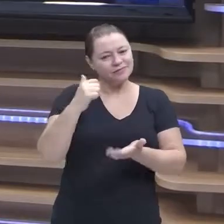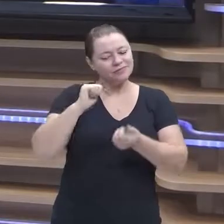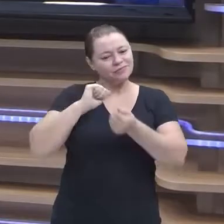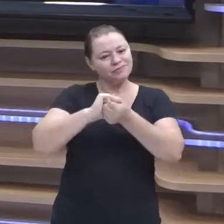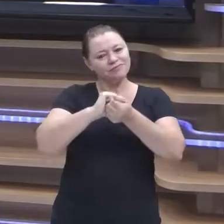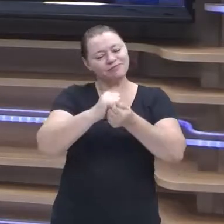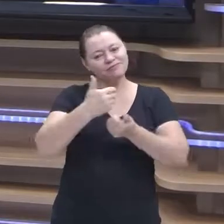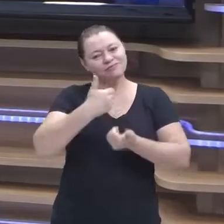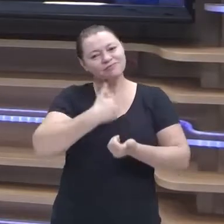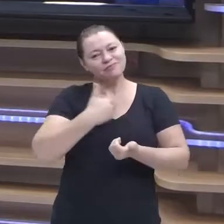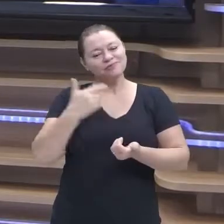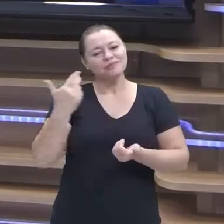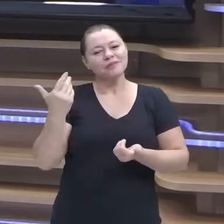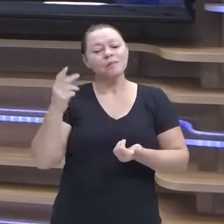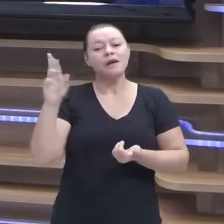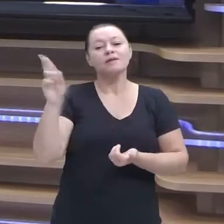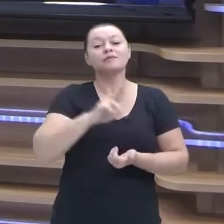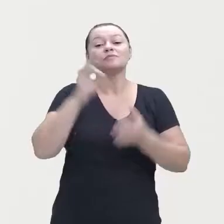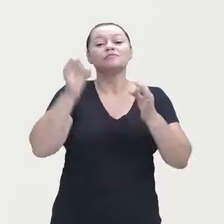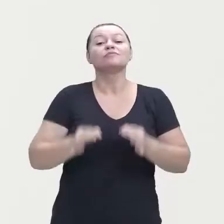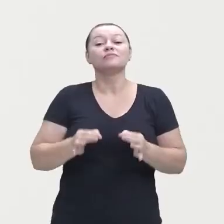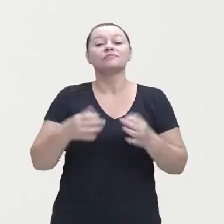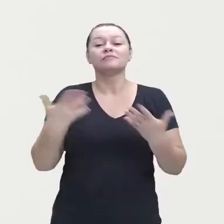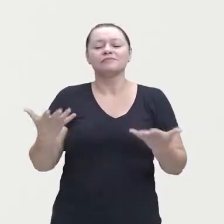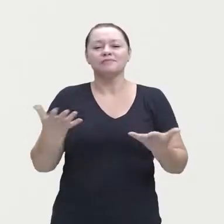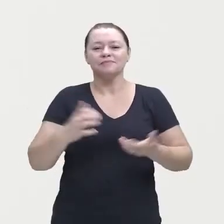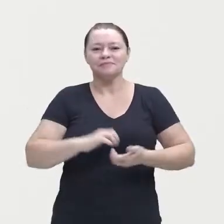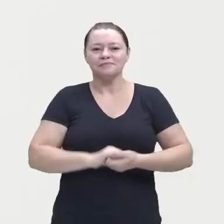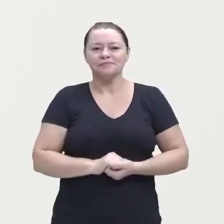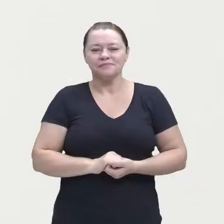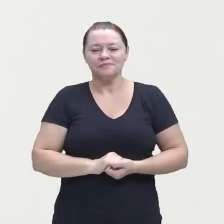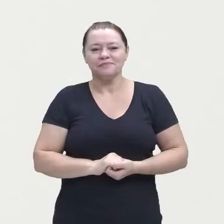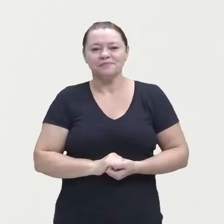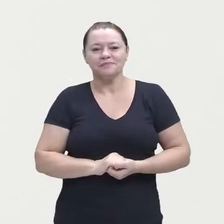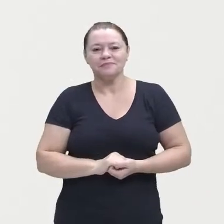nossa correção do exercitando.